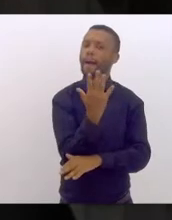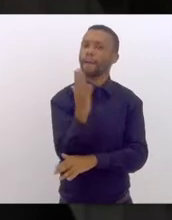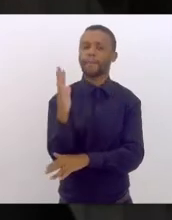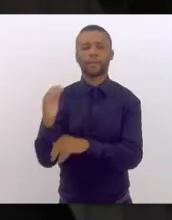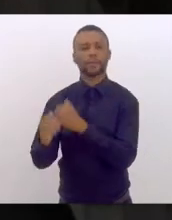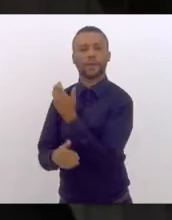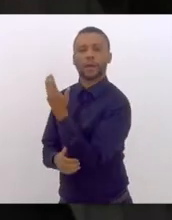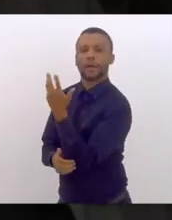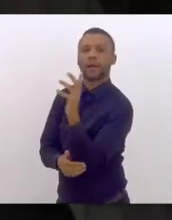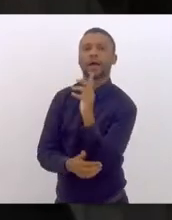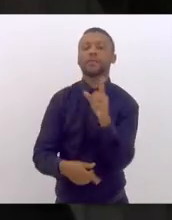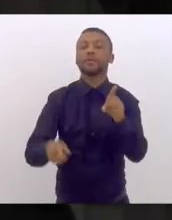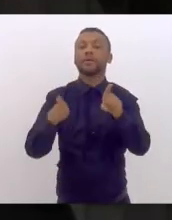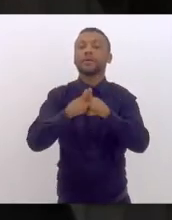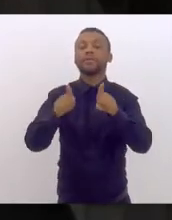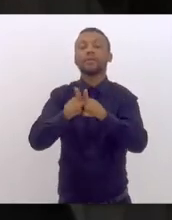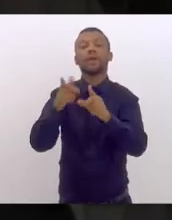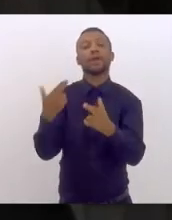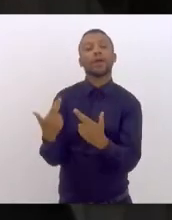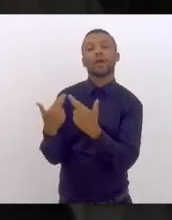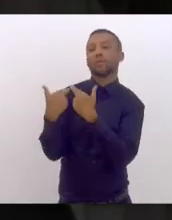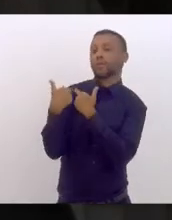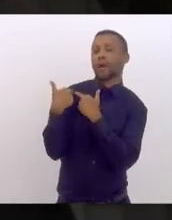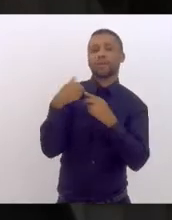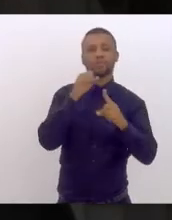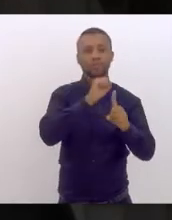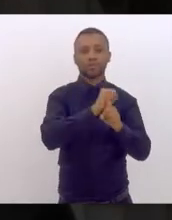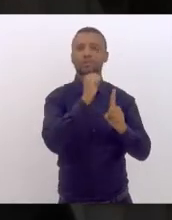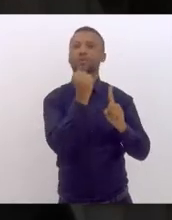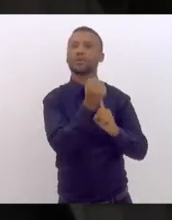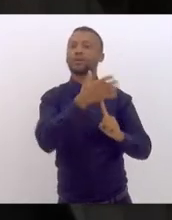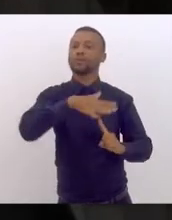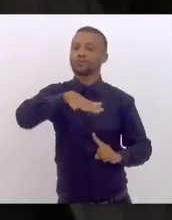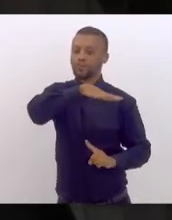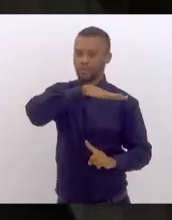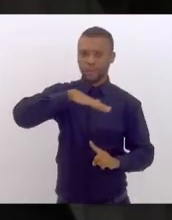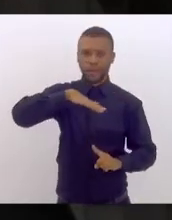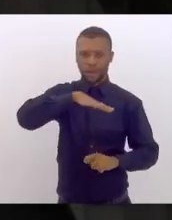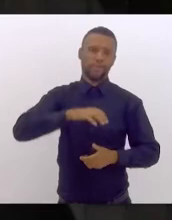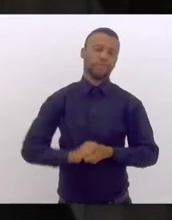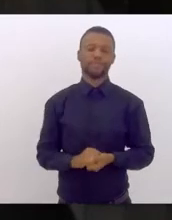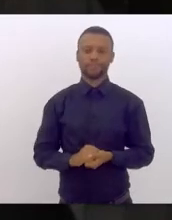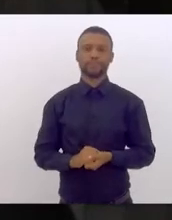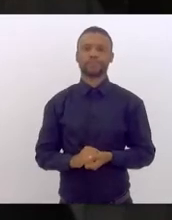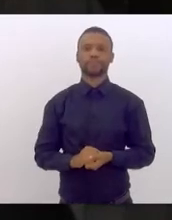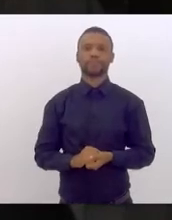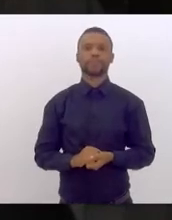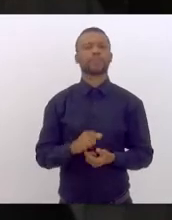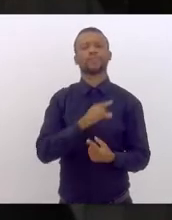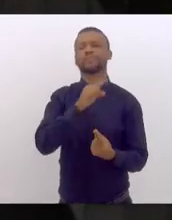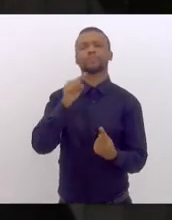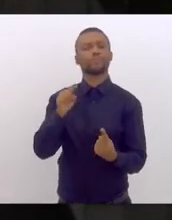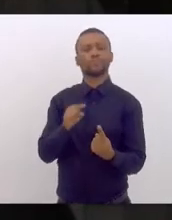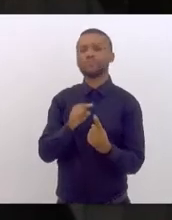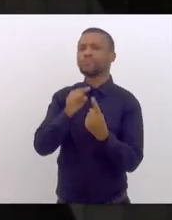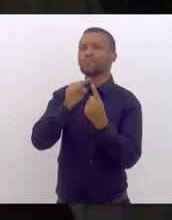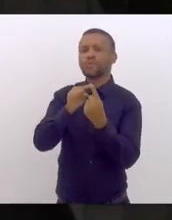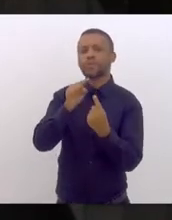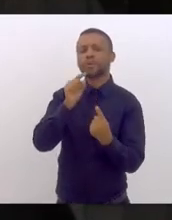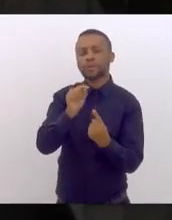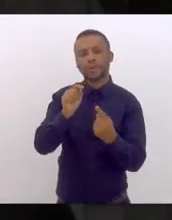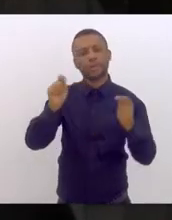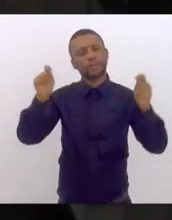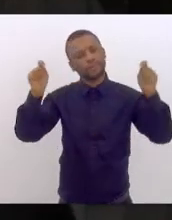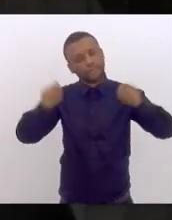a responsabilidade social a EAD sentido que